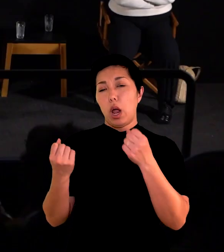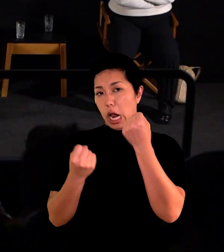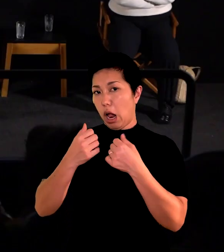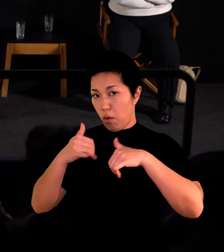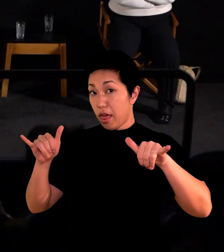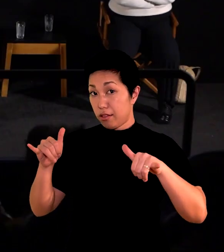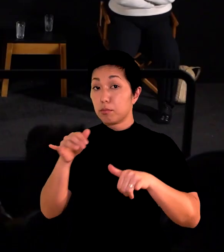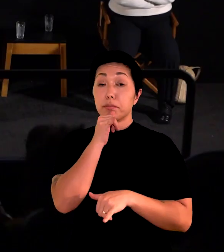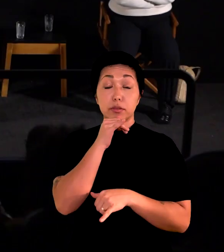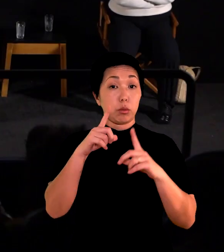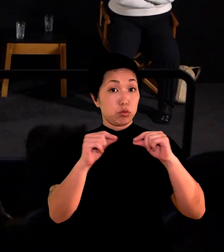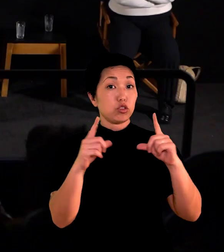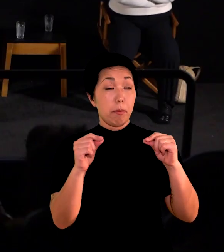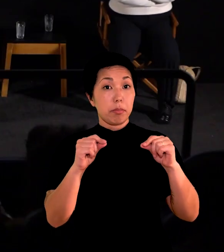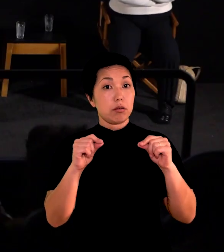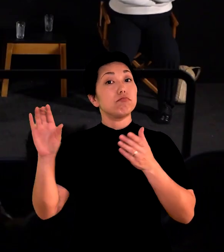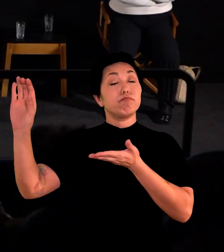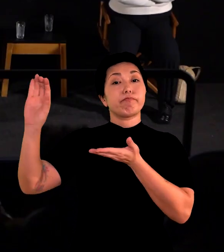O Japão investe em carro elétrico.